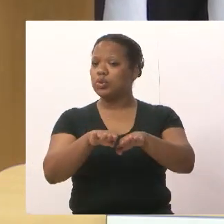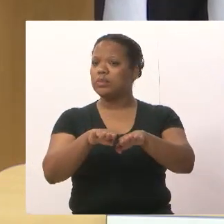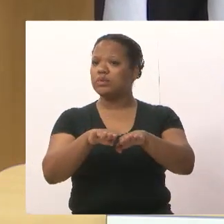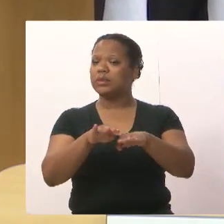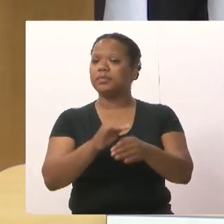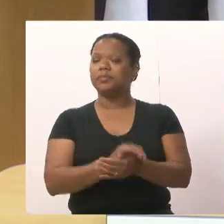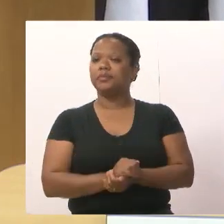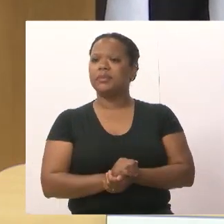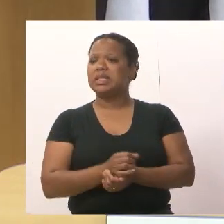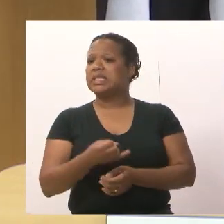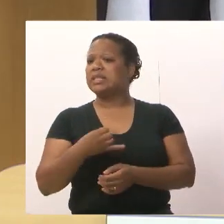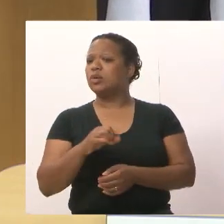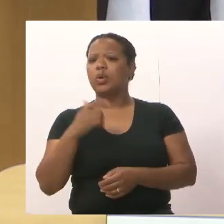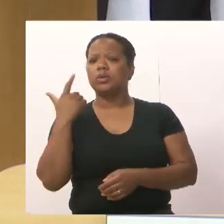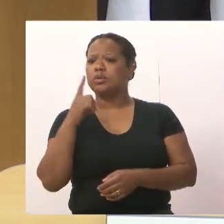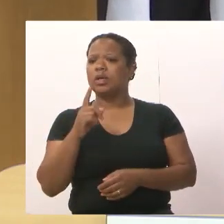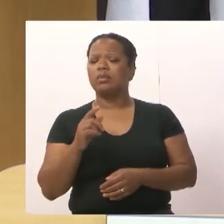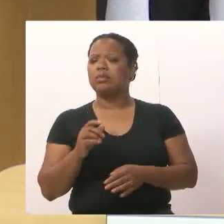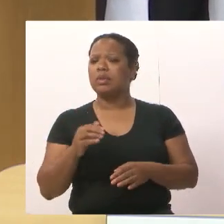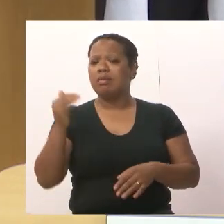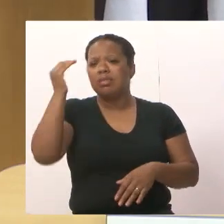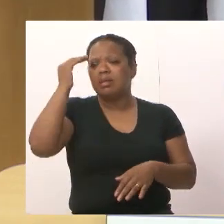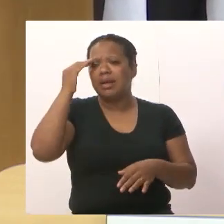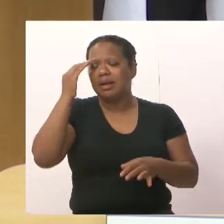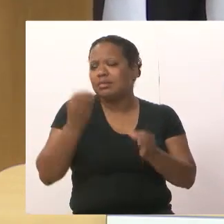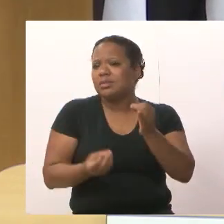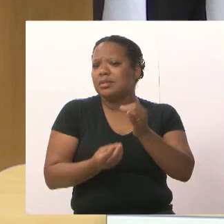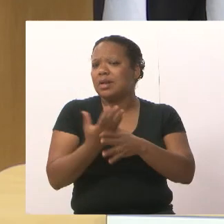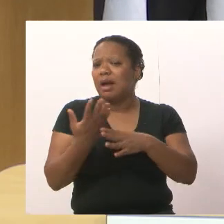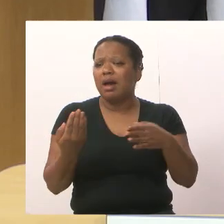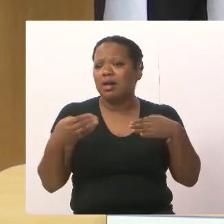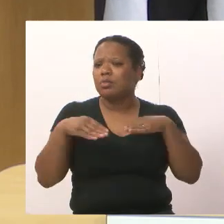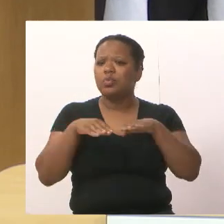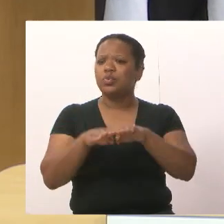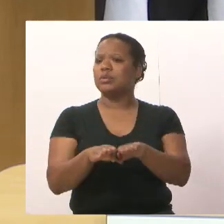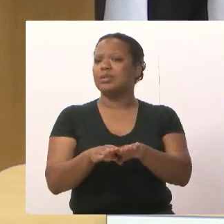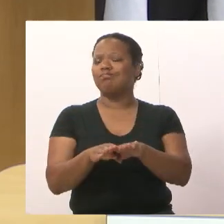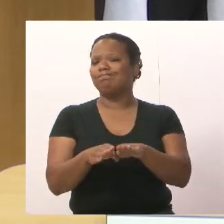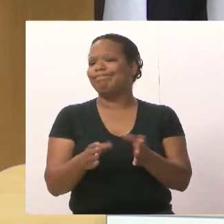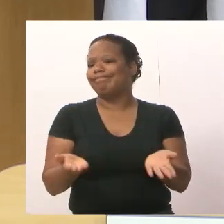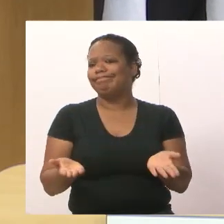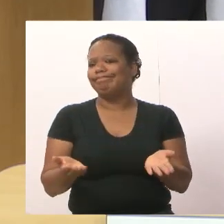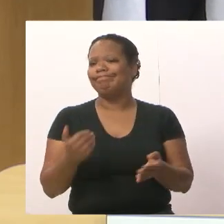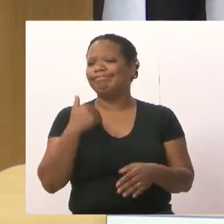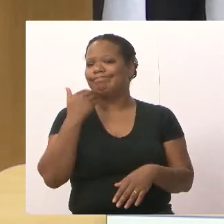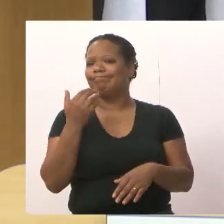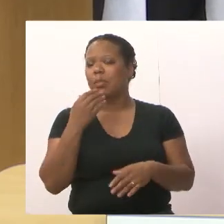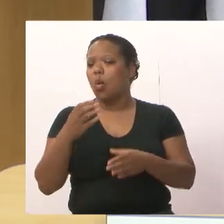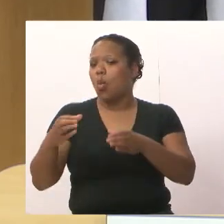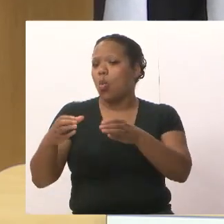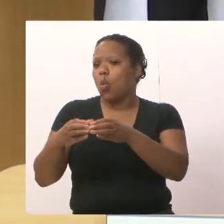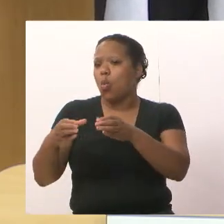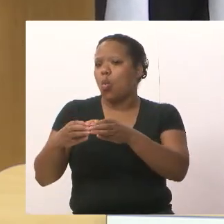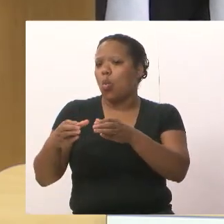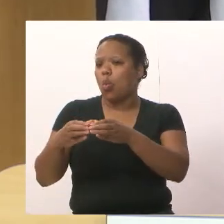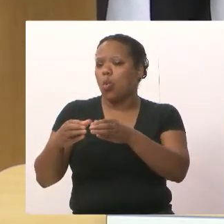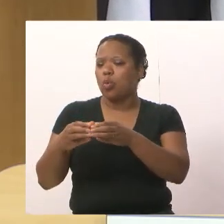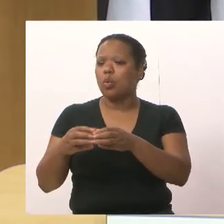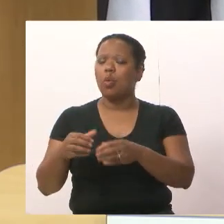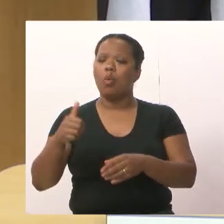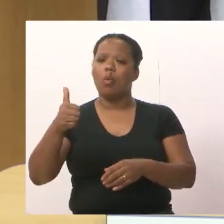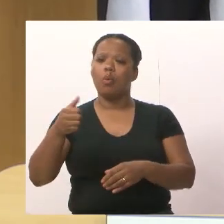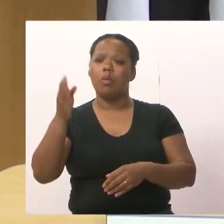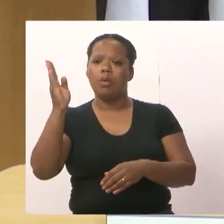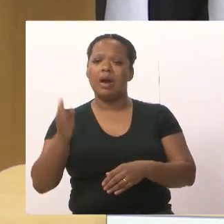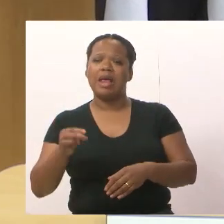Se a gente não promover a inclusão, vai ficar uma parcela da população, 1/3